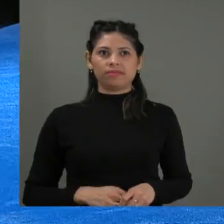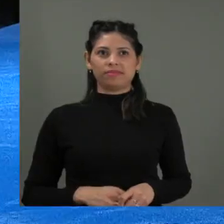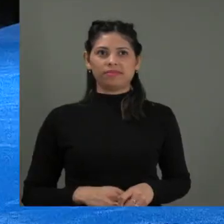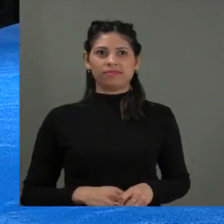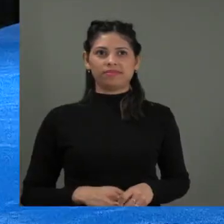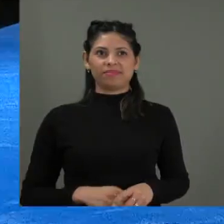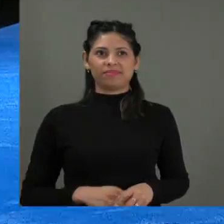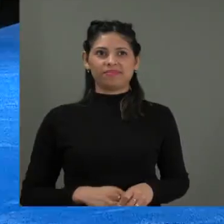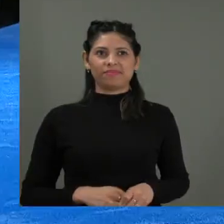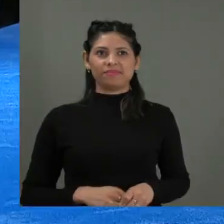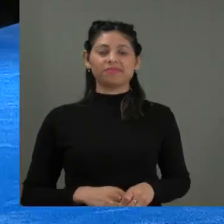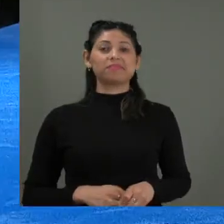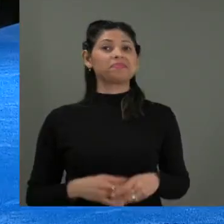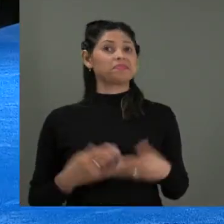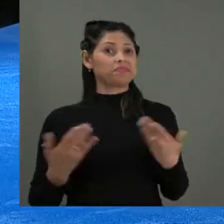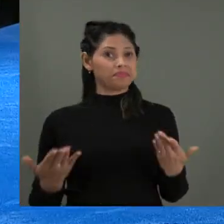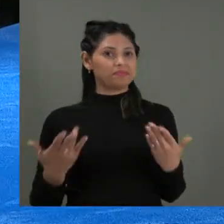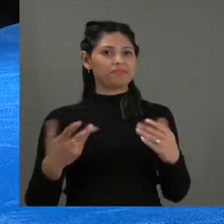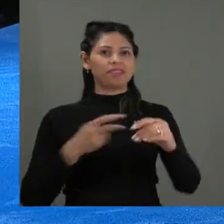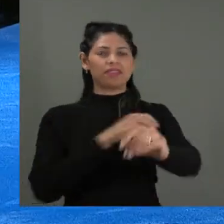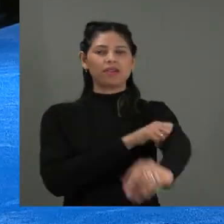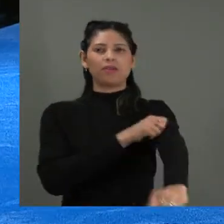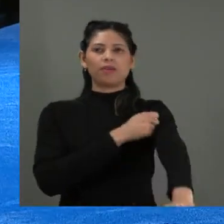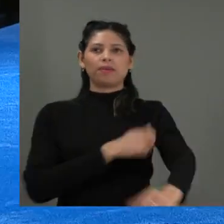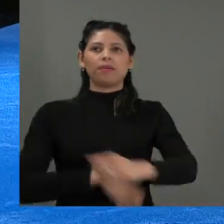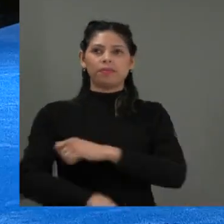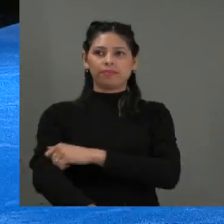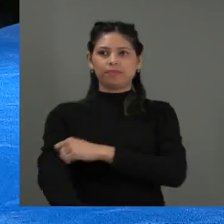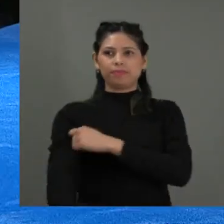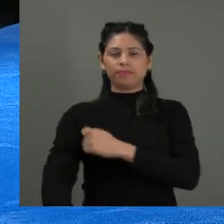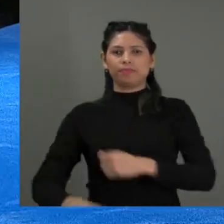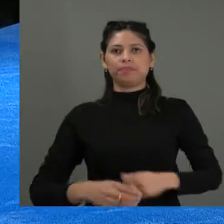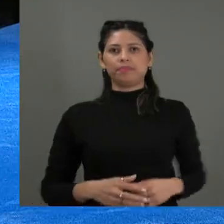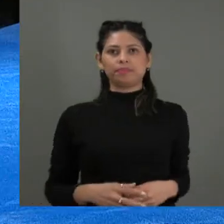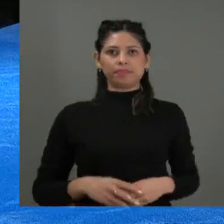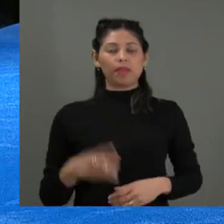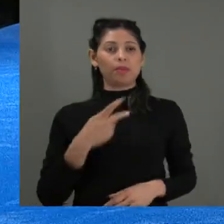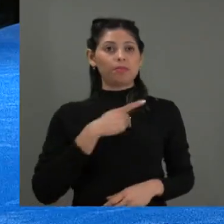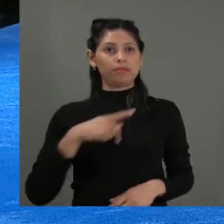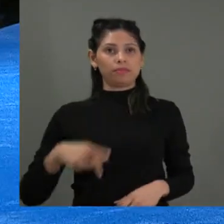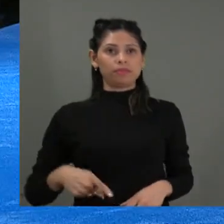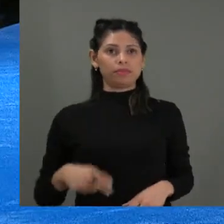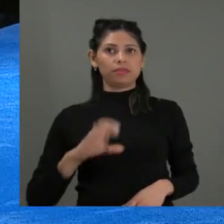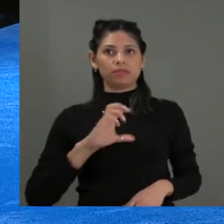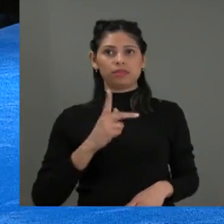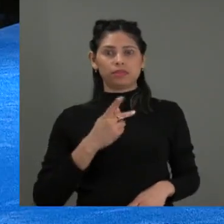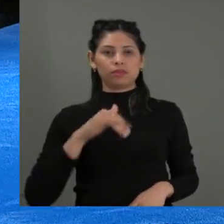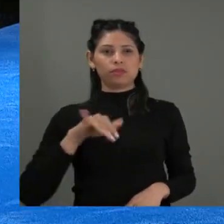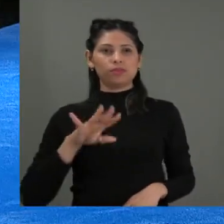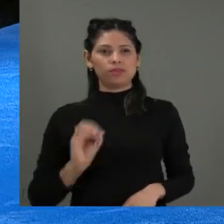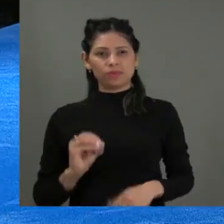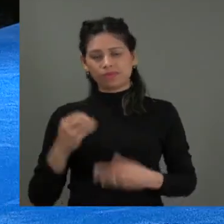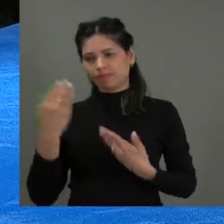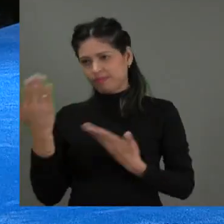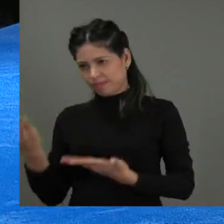meu presidente Chico Rodrigues, senhoras senadoras, senhores, muito obrigado,